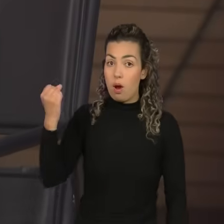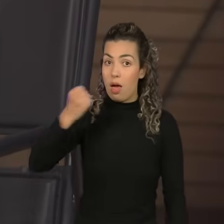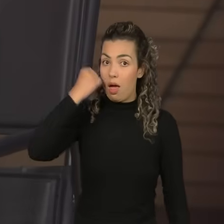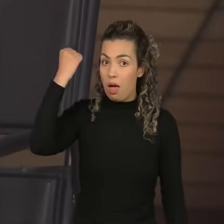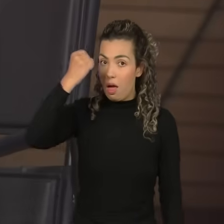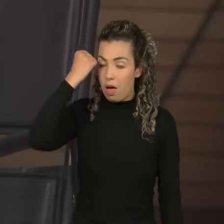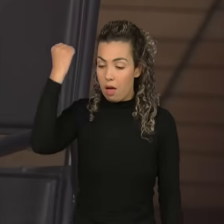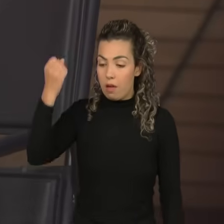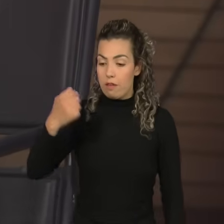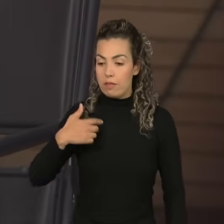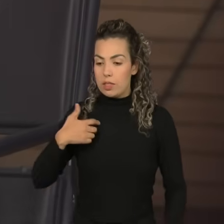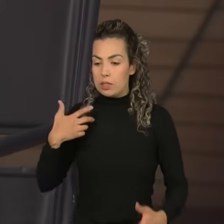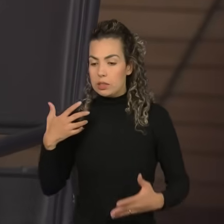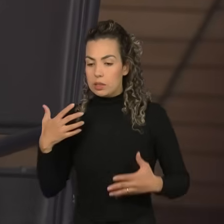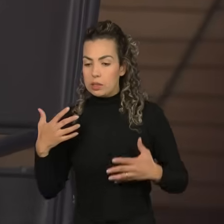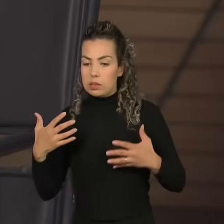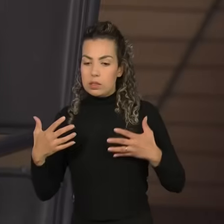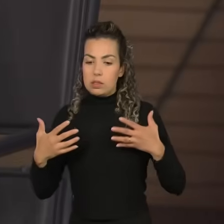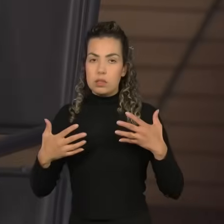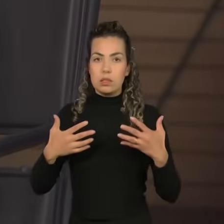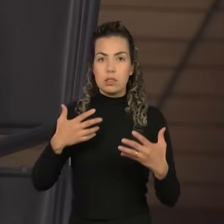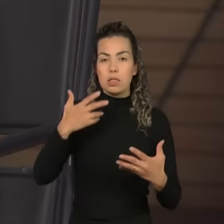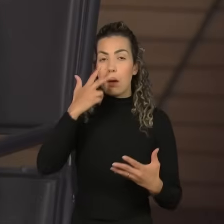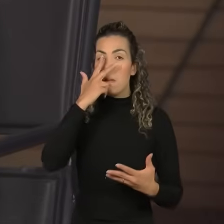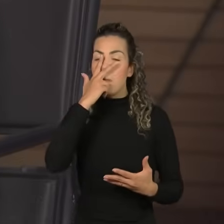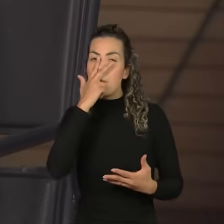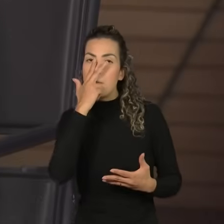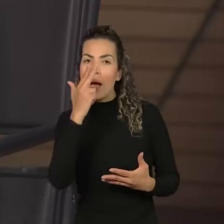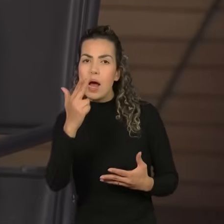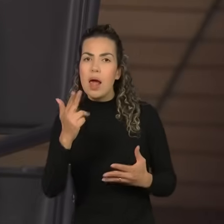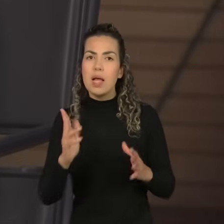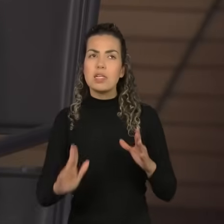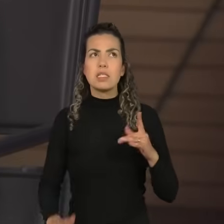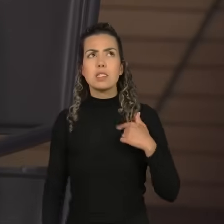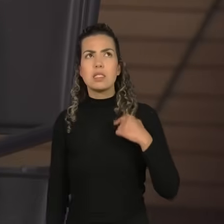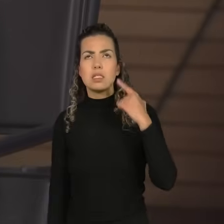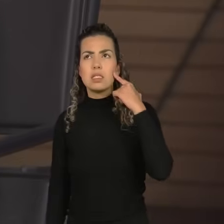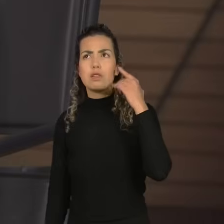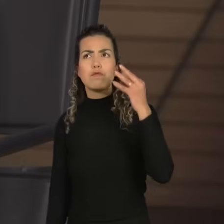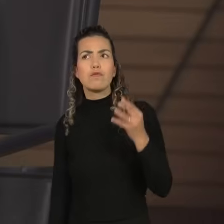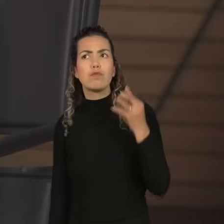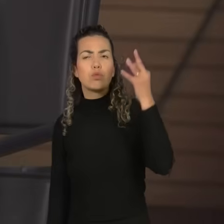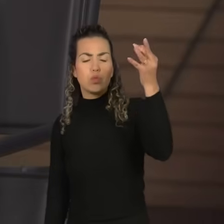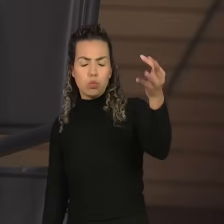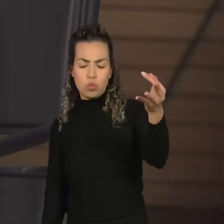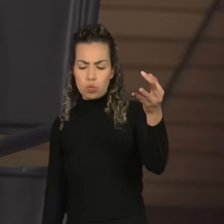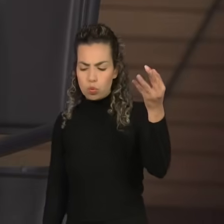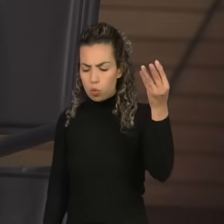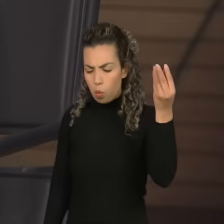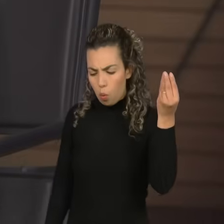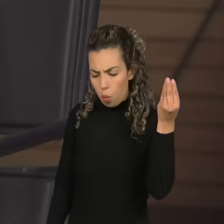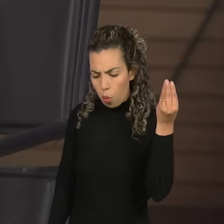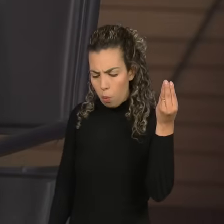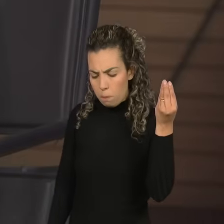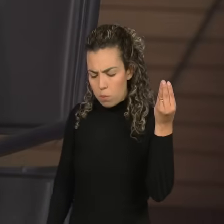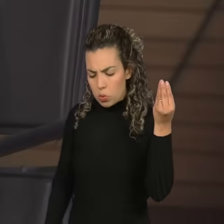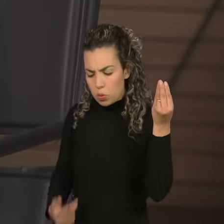ele vai perdendo uma espécie de noção de futuro para,